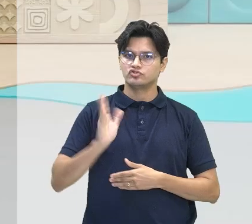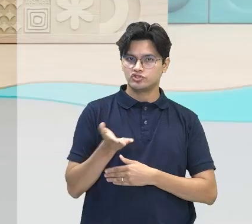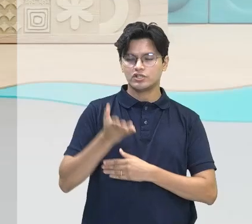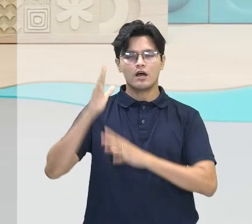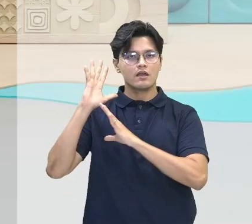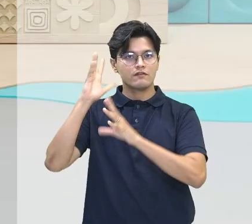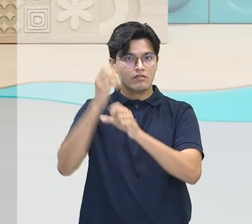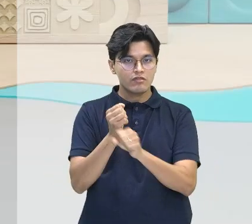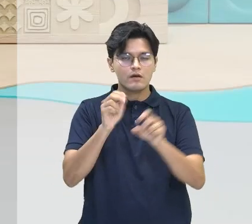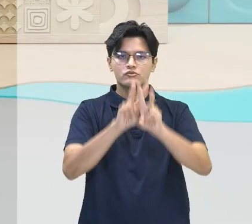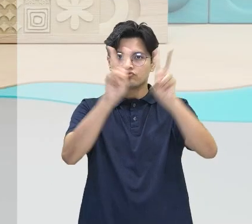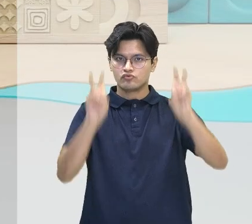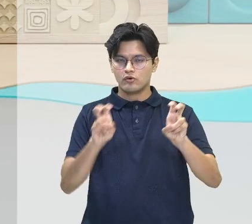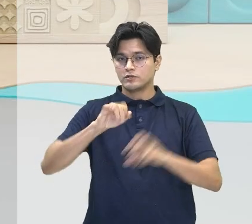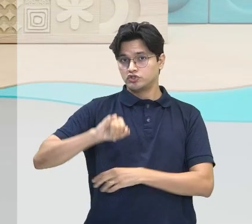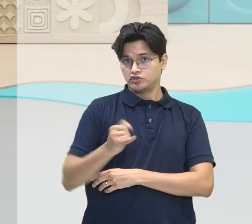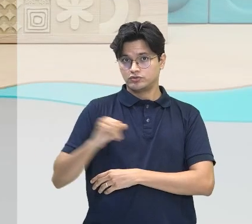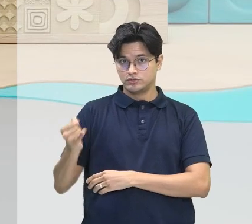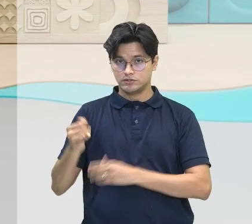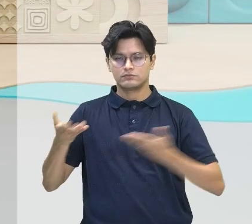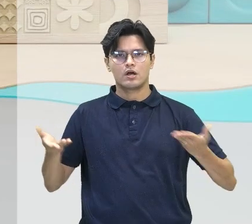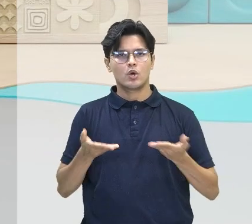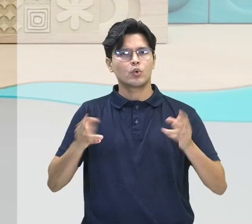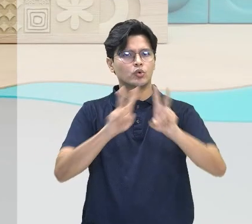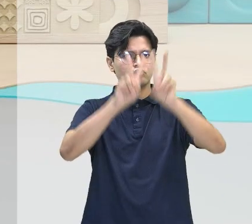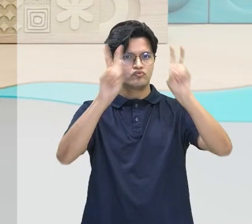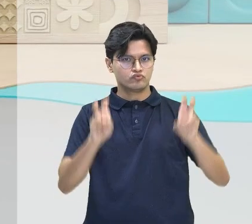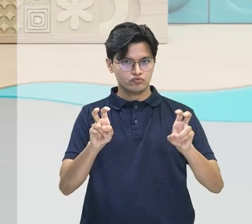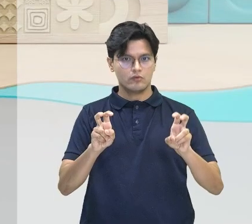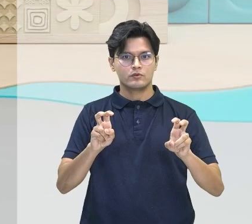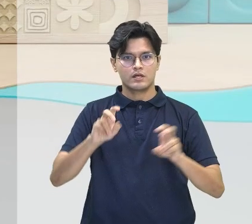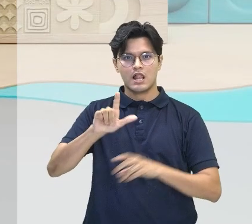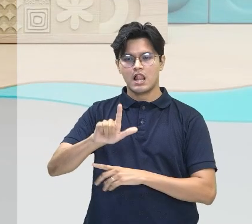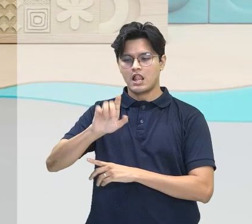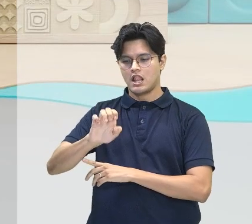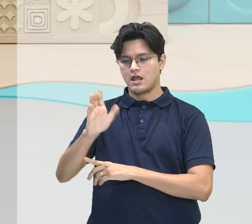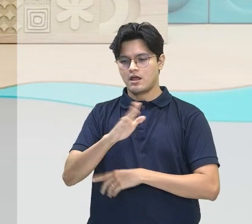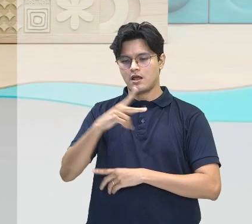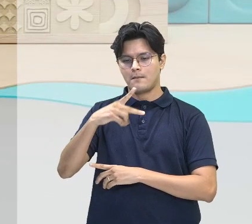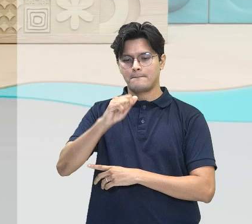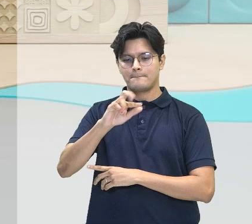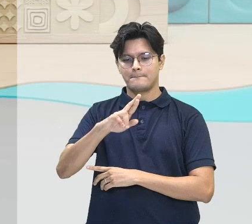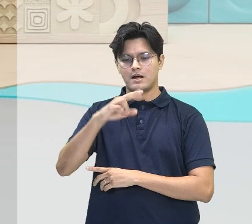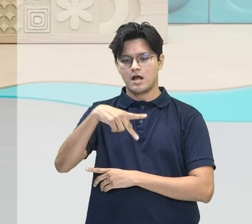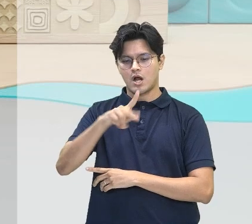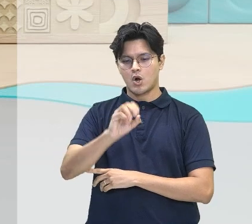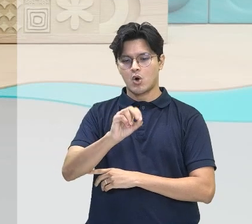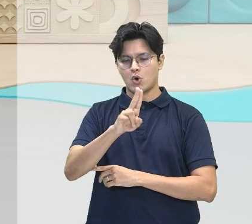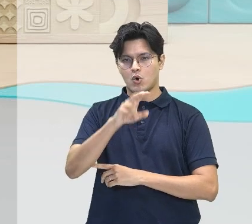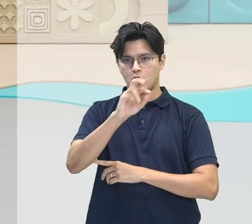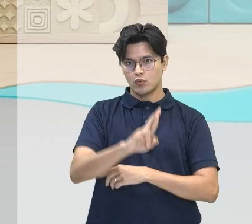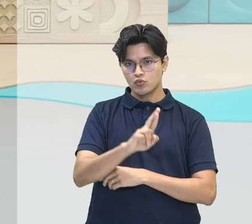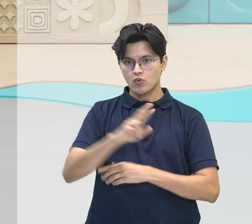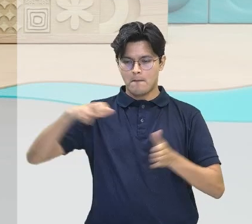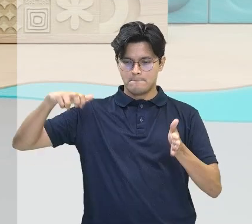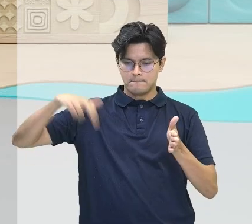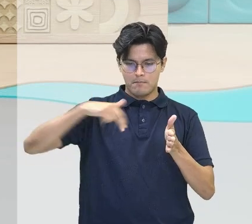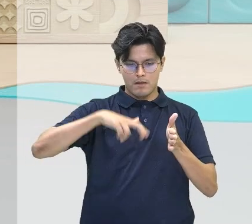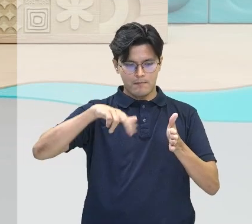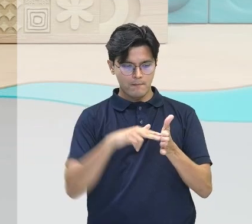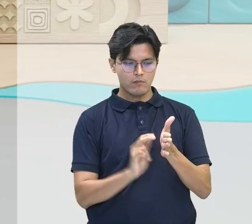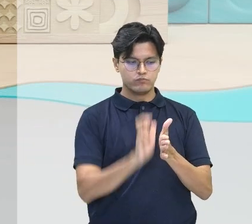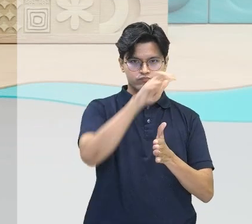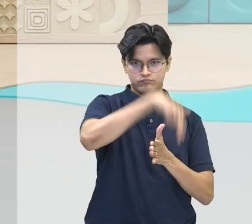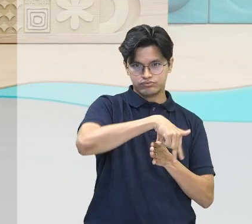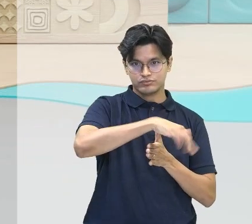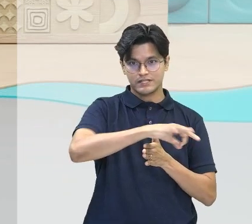sobre o jiu-jitsu, vamos agora falar sobre o Le Parkour ou Parkour, que é a arte do deslocamento,